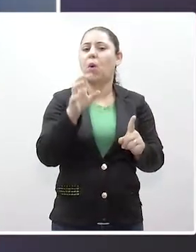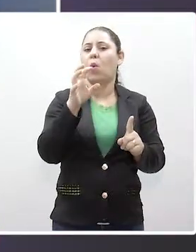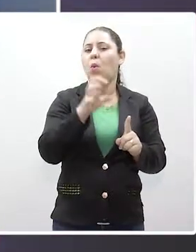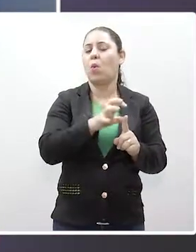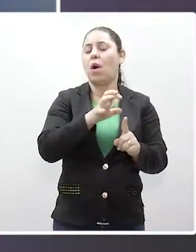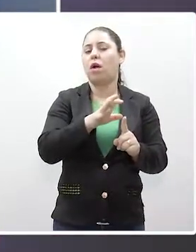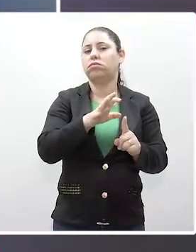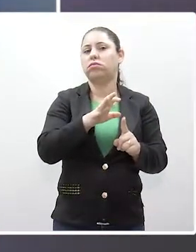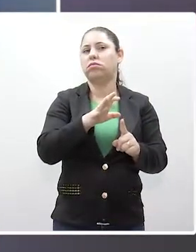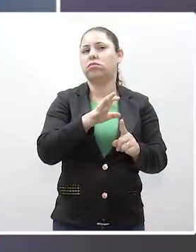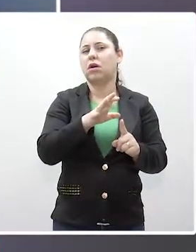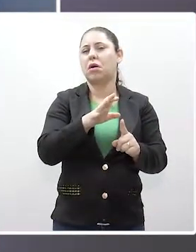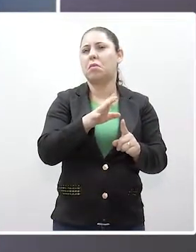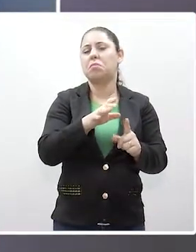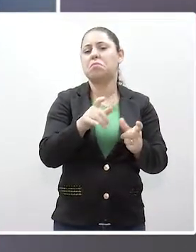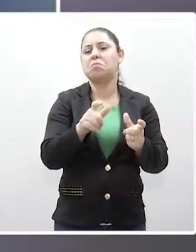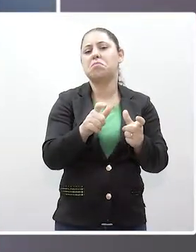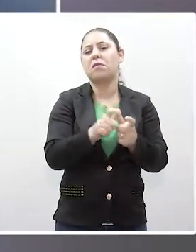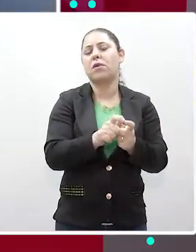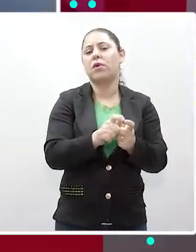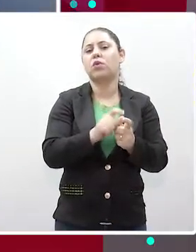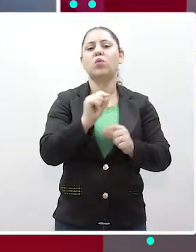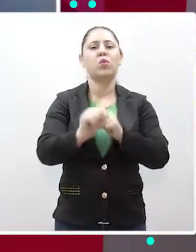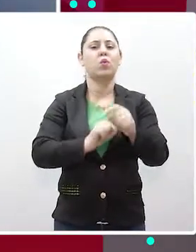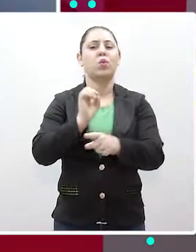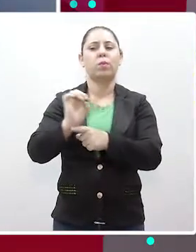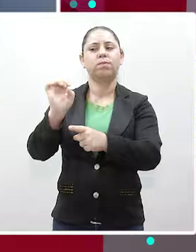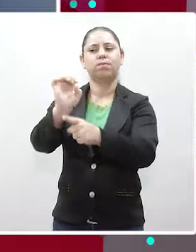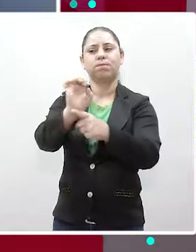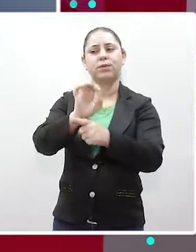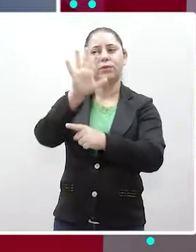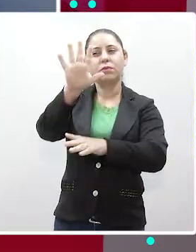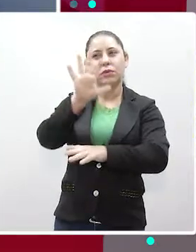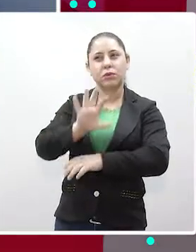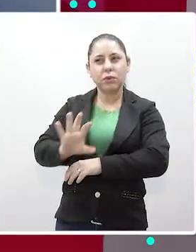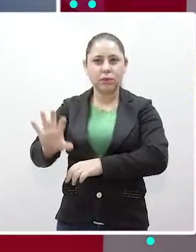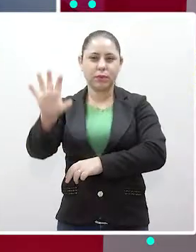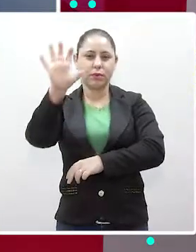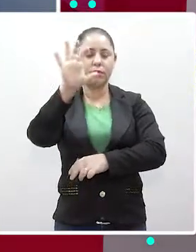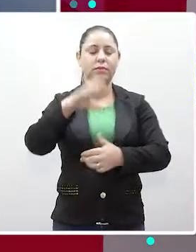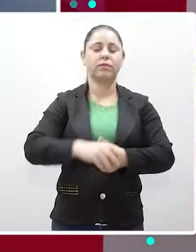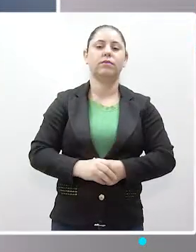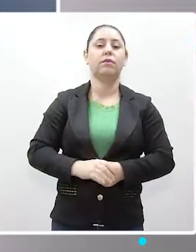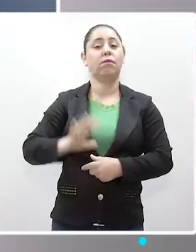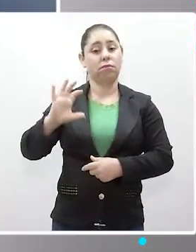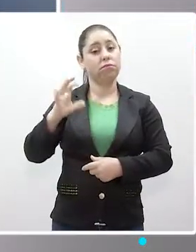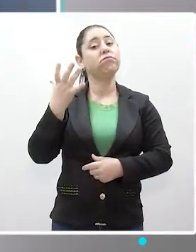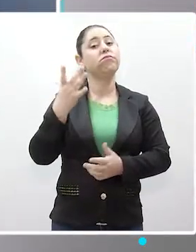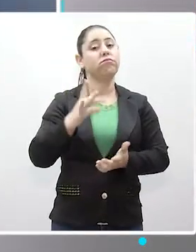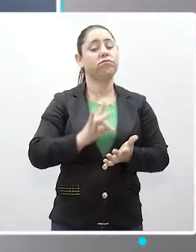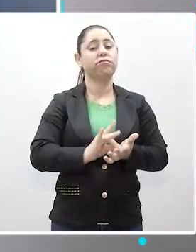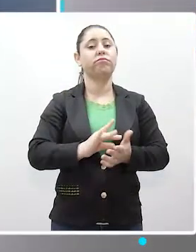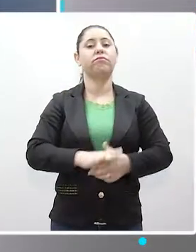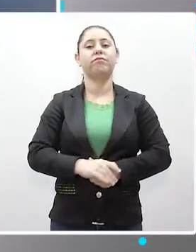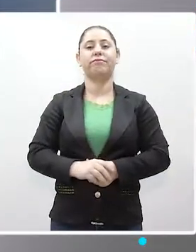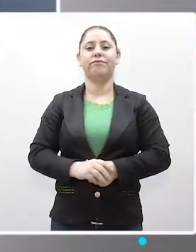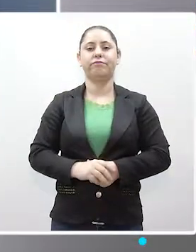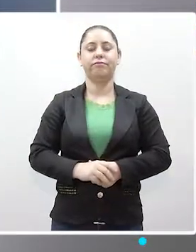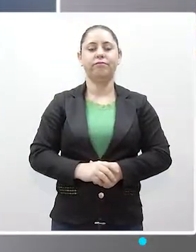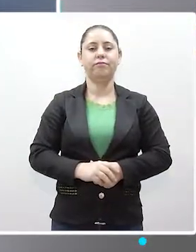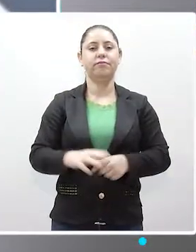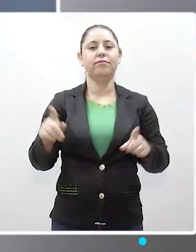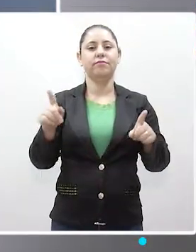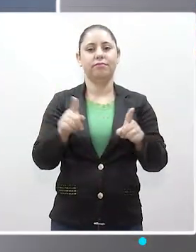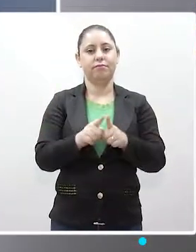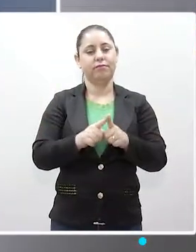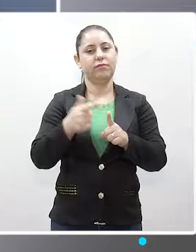seria relativamente menor do que outros estados. Vocês podem observar que isso de fato aconteceu, né?